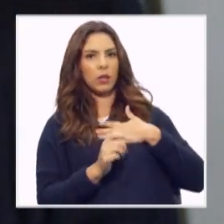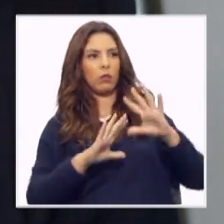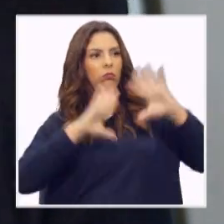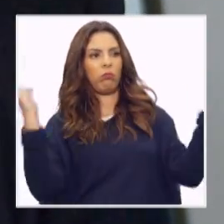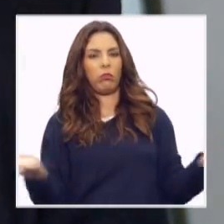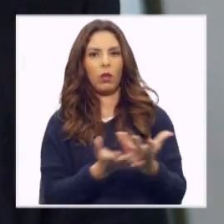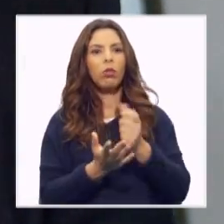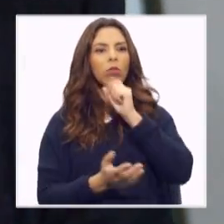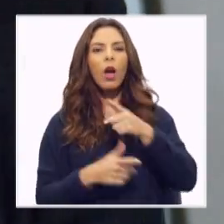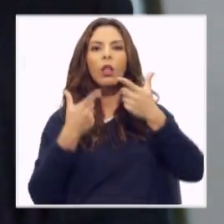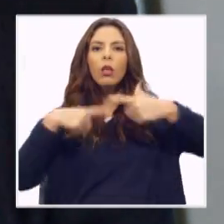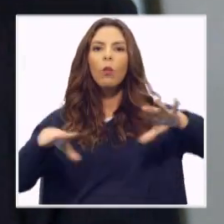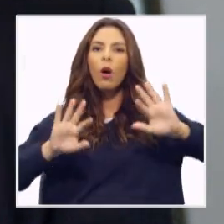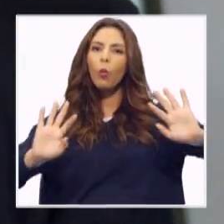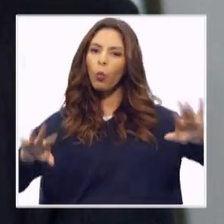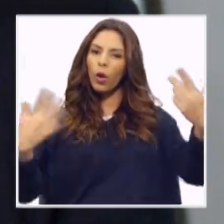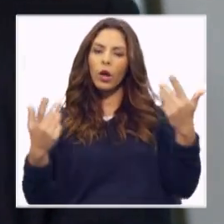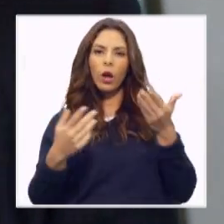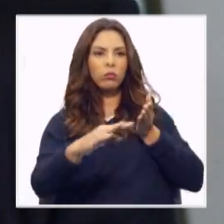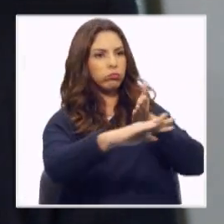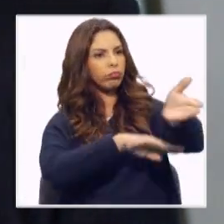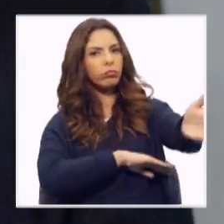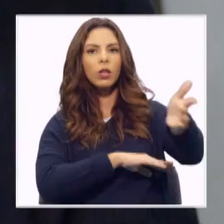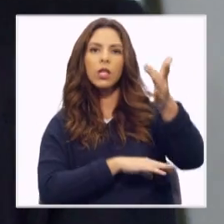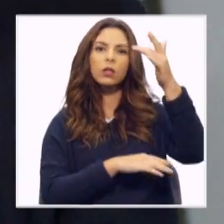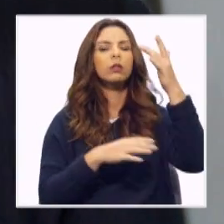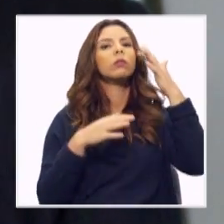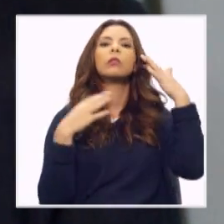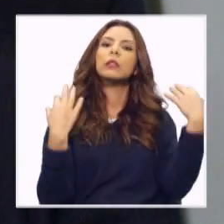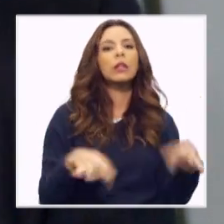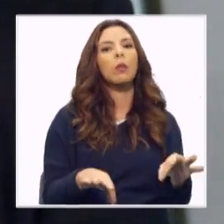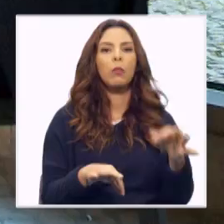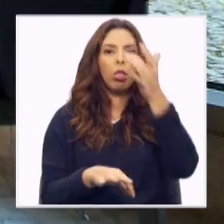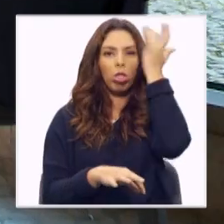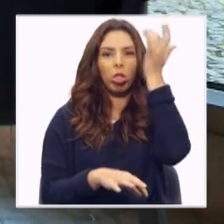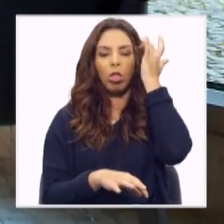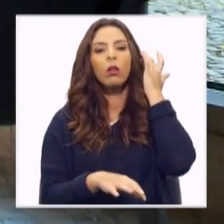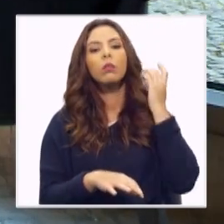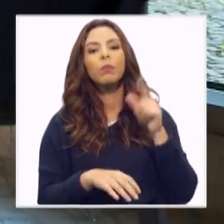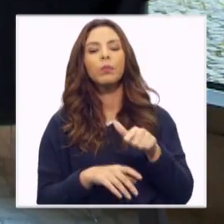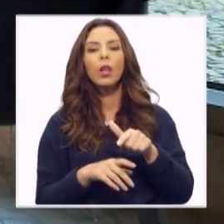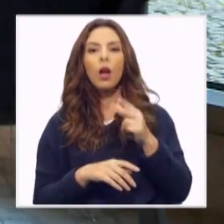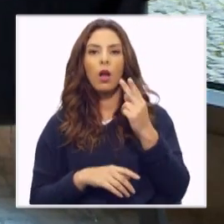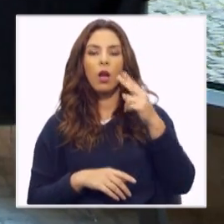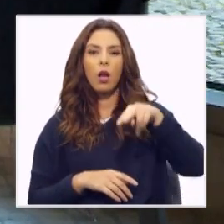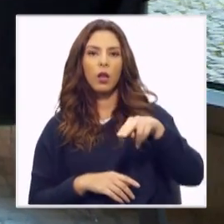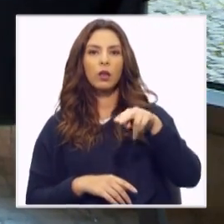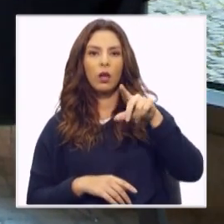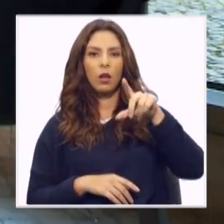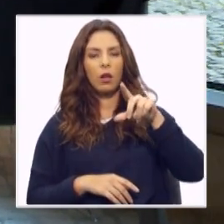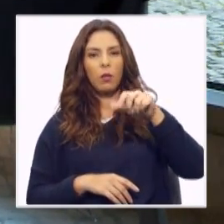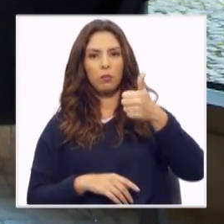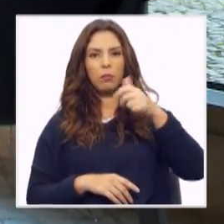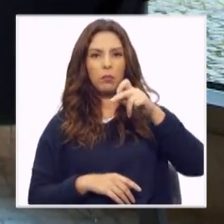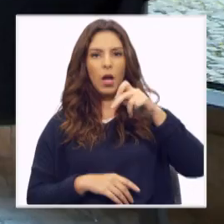global possa servir os seus clientes em qualquer língua de uma maneira simples, fácil e transparente. E porquê que as traduções da